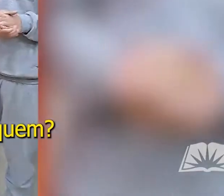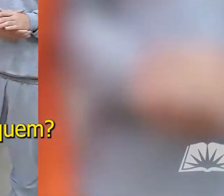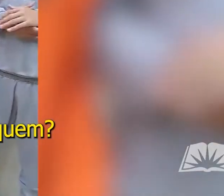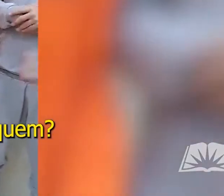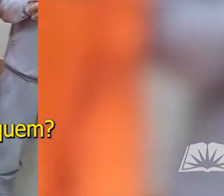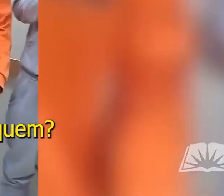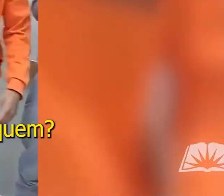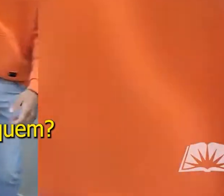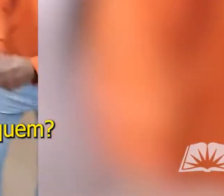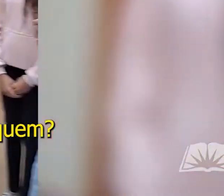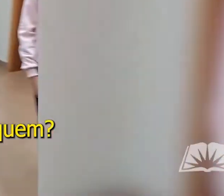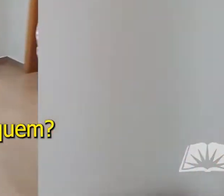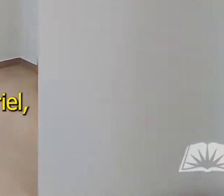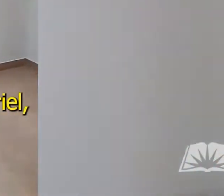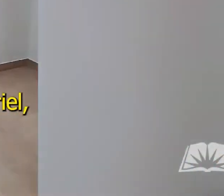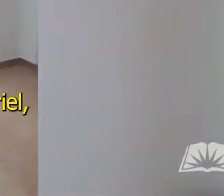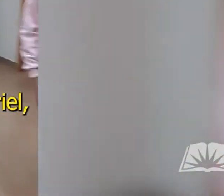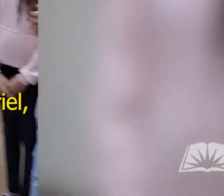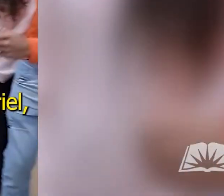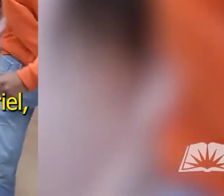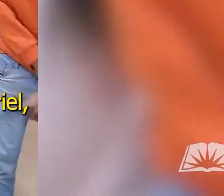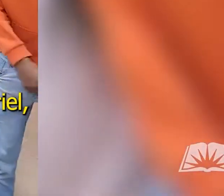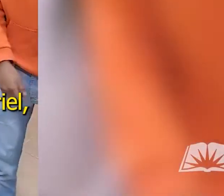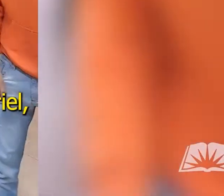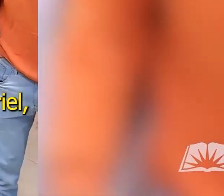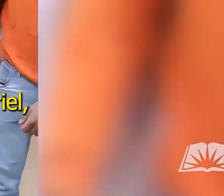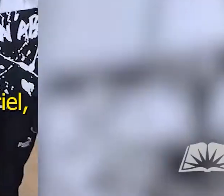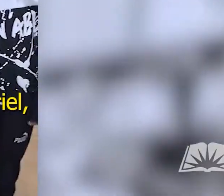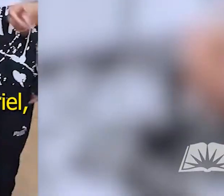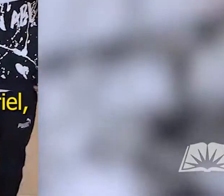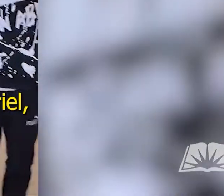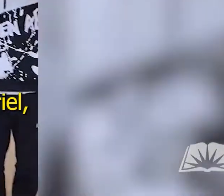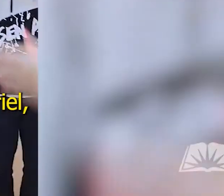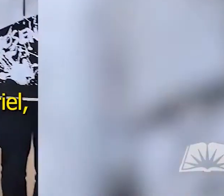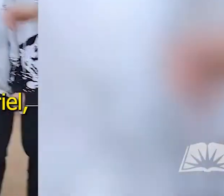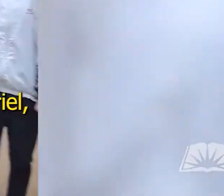Felipe convidou em quem, Felipe? Quem que você Gustavo, chamou? Gabriel,